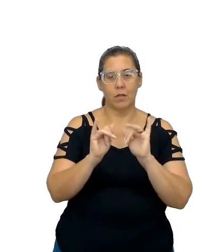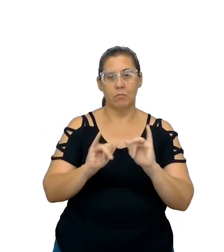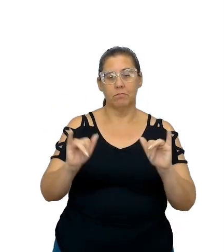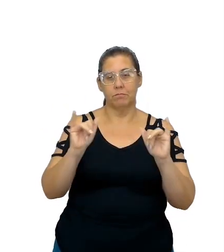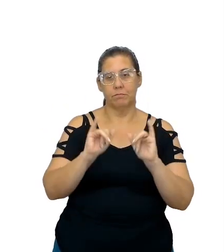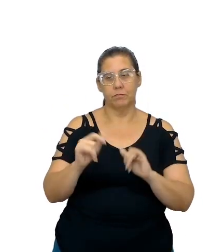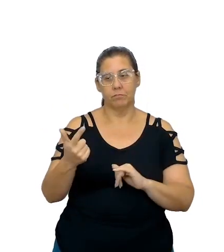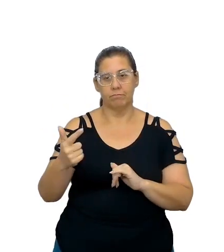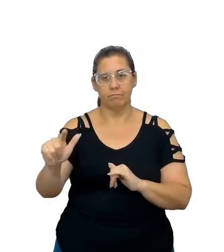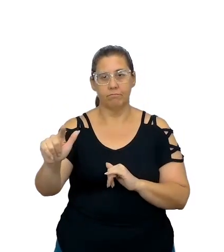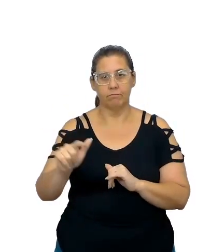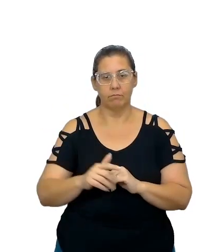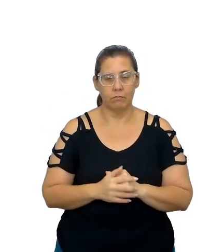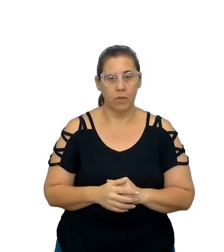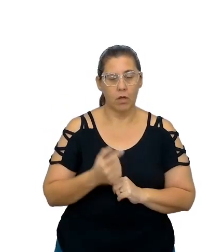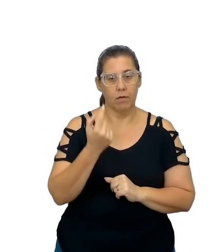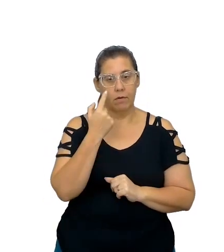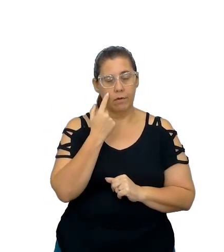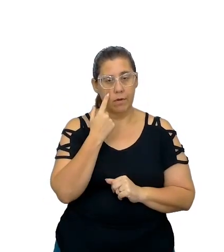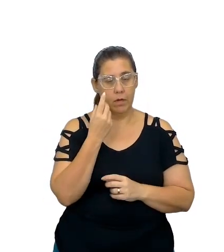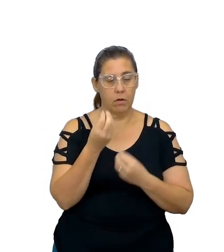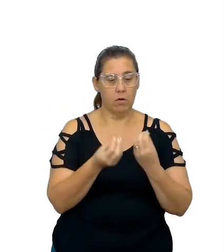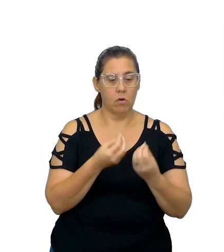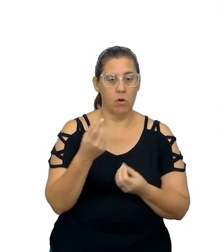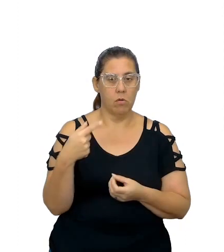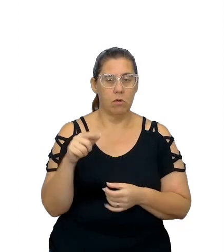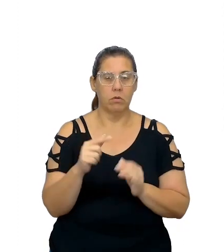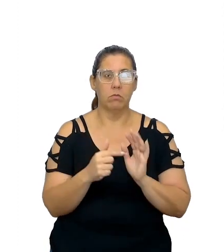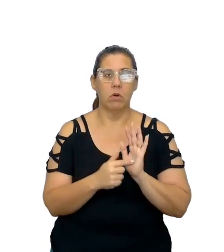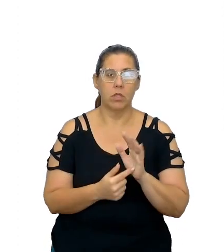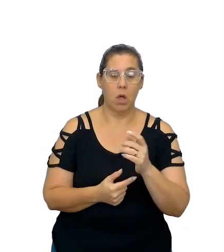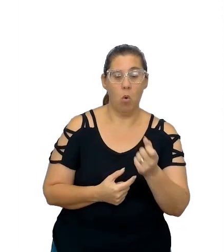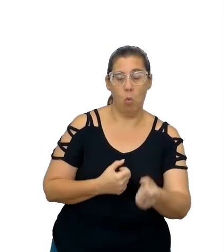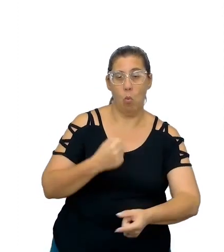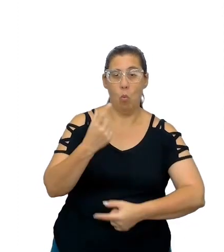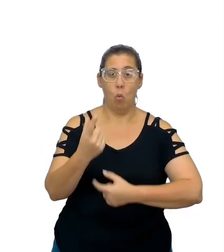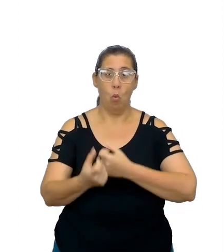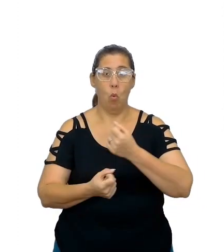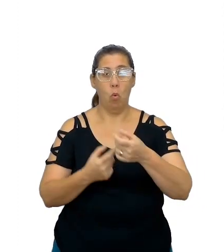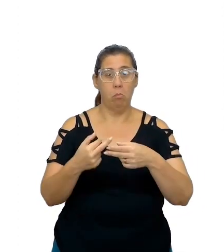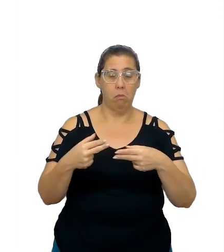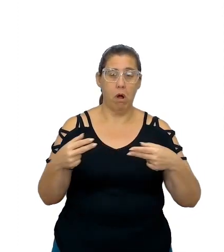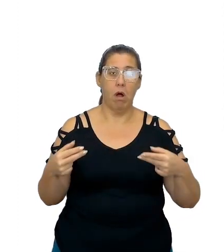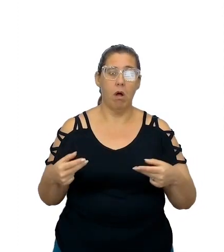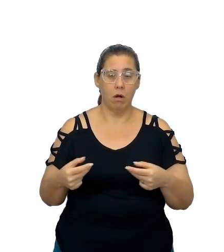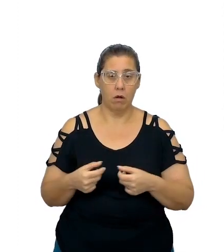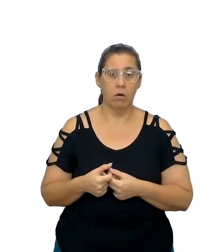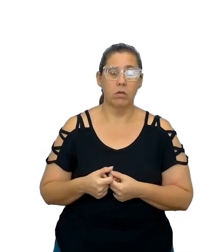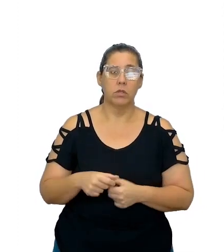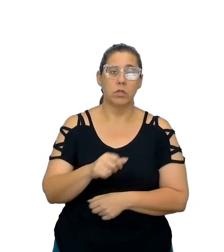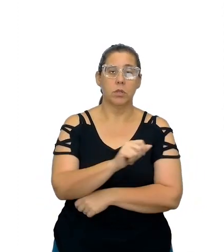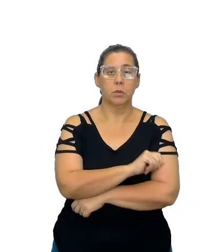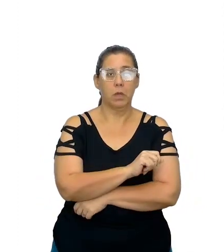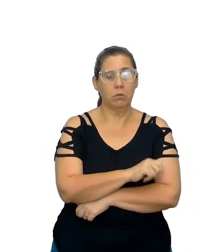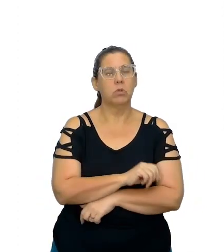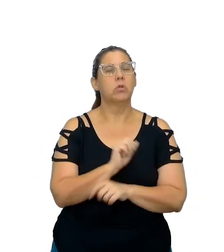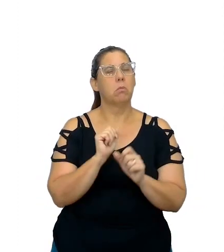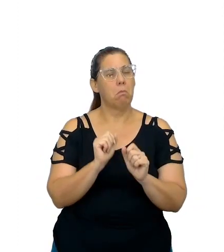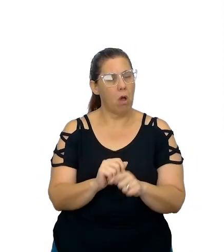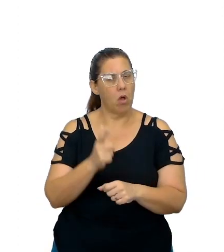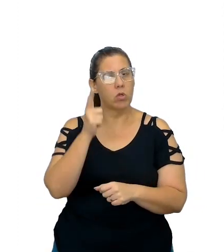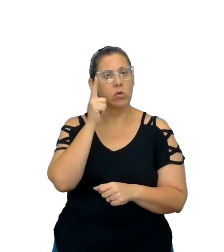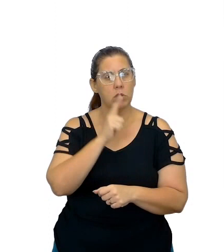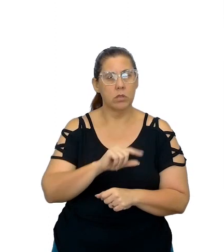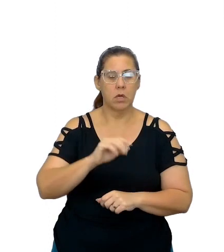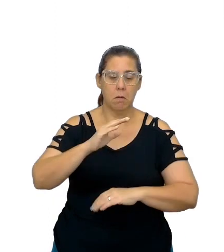outros. Veja bem como a gente traz aqui algumas conquistas, né, que os alunos podem ter,